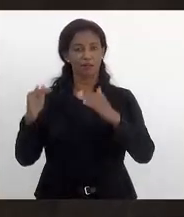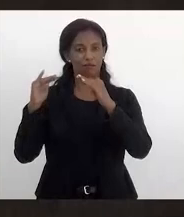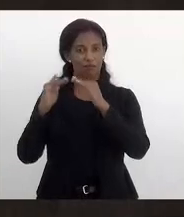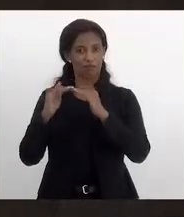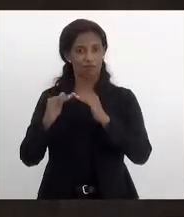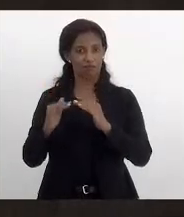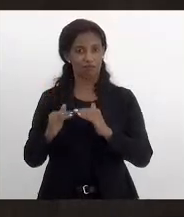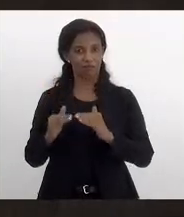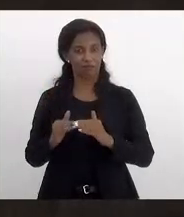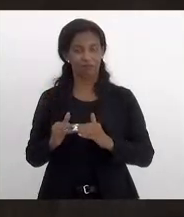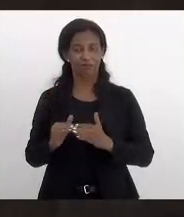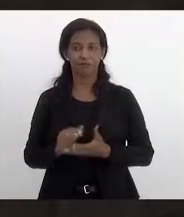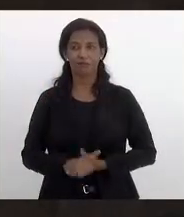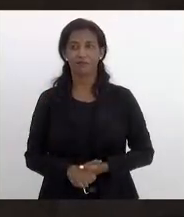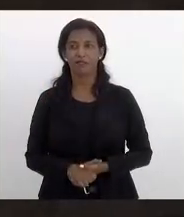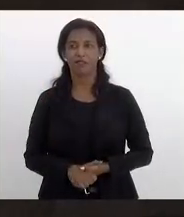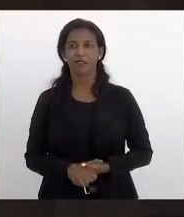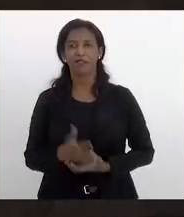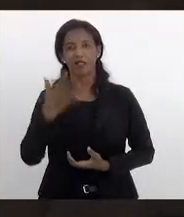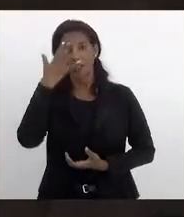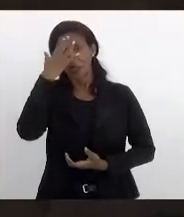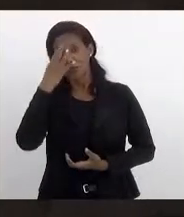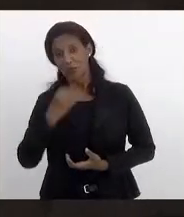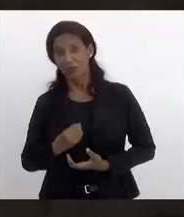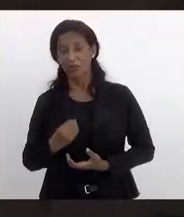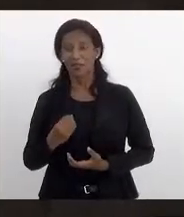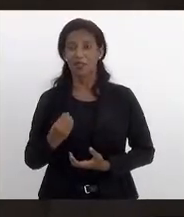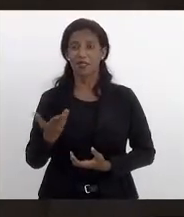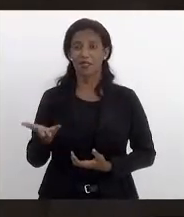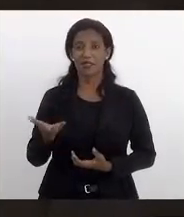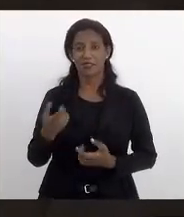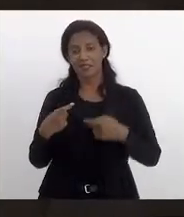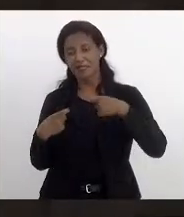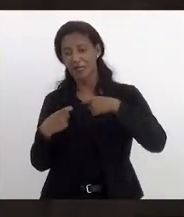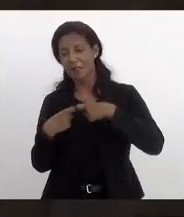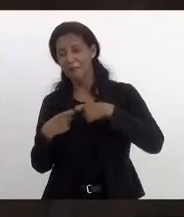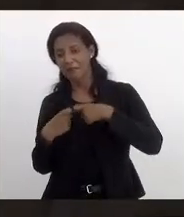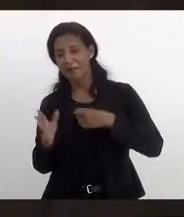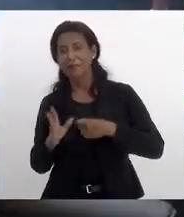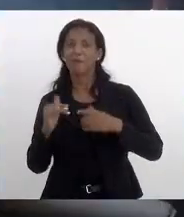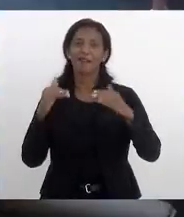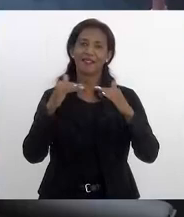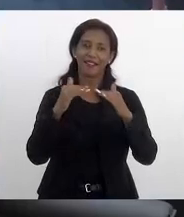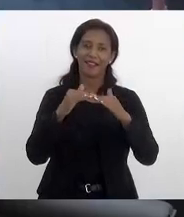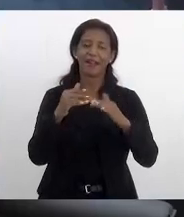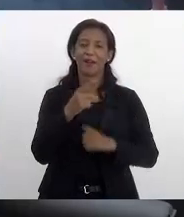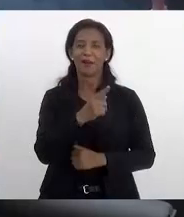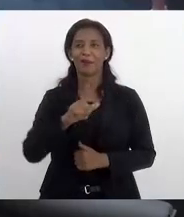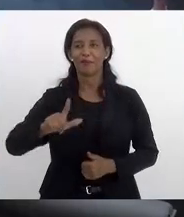Favorável, eu não sei se favorável é meio do Alexandre, mas favorável ao projeto, senhor presidente.